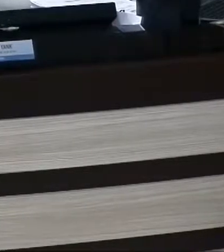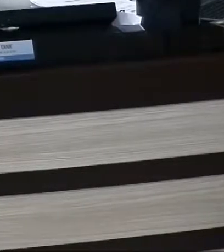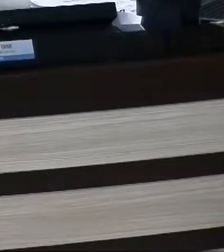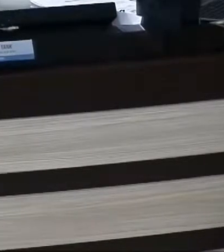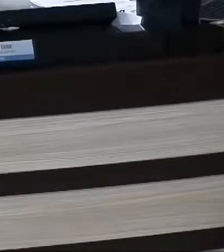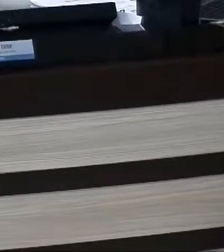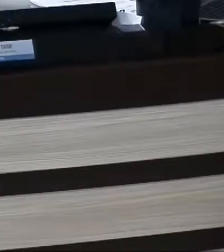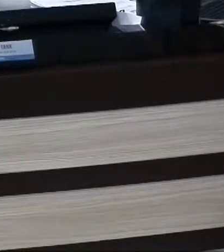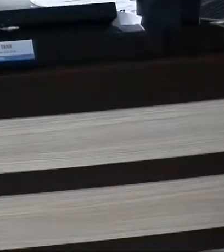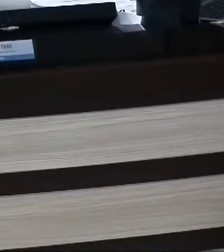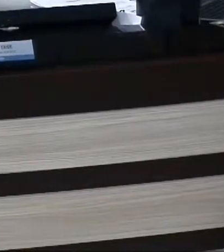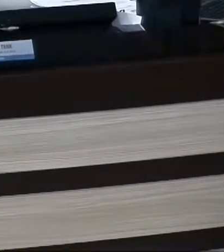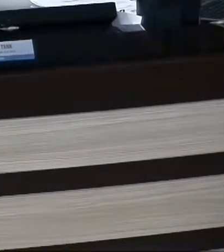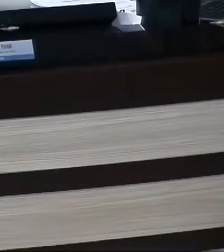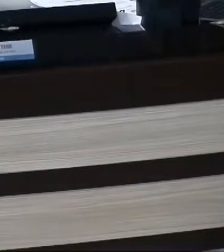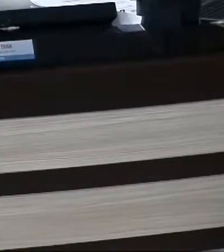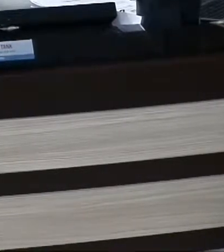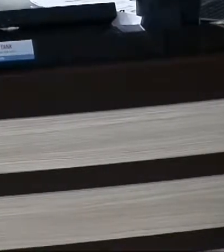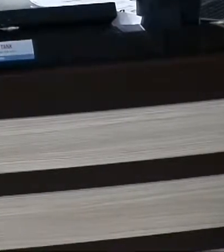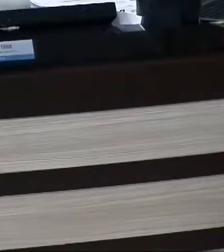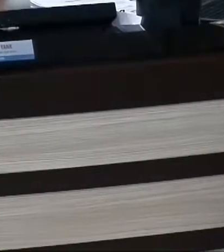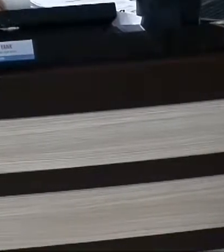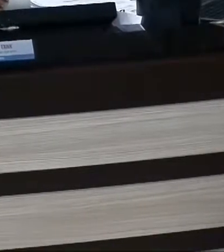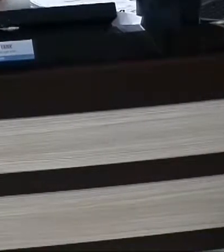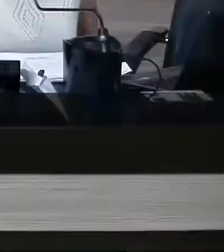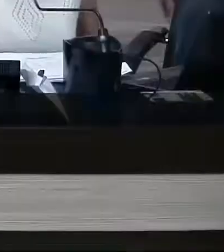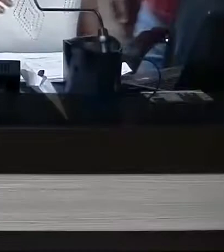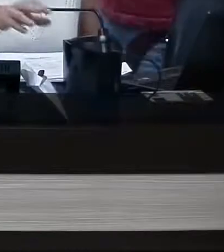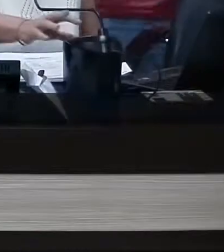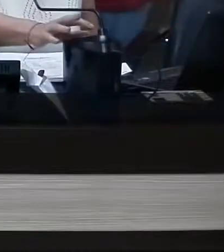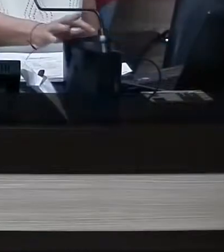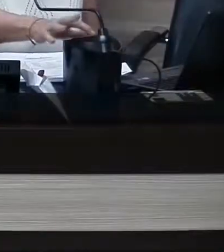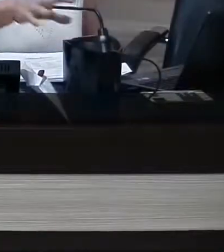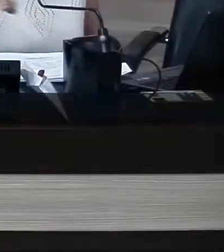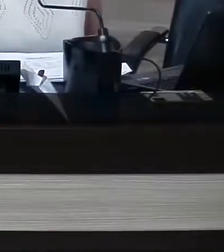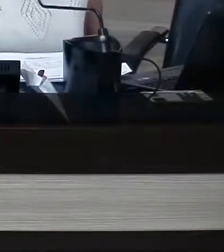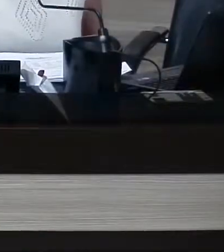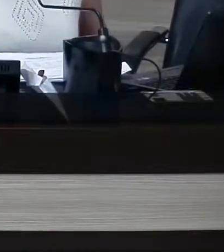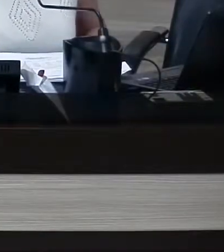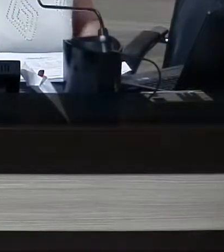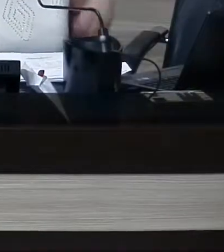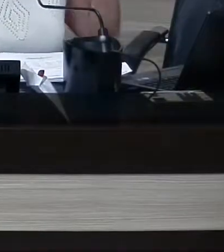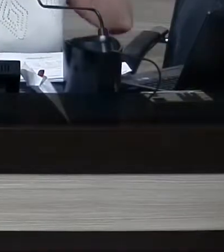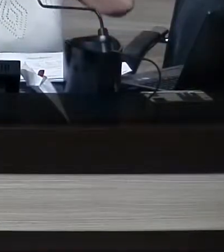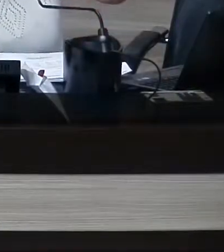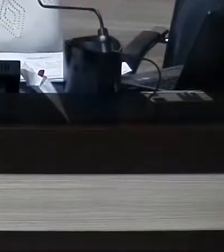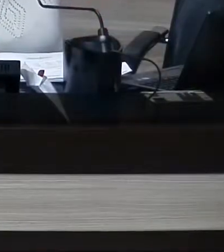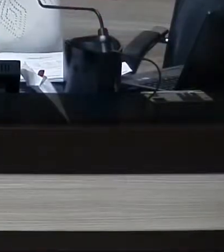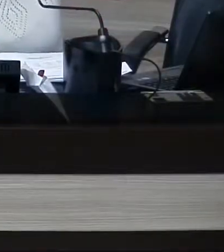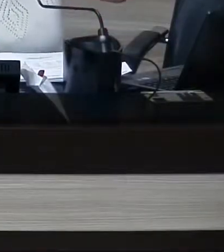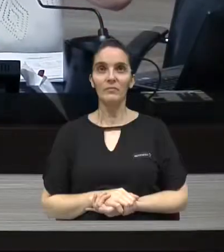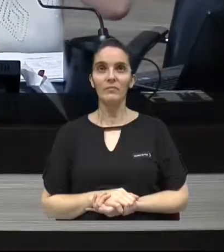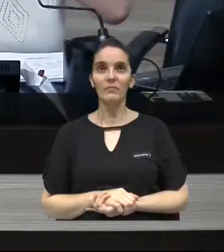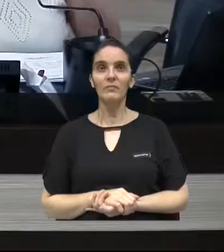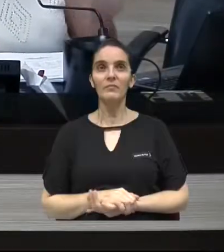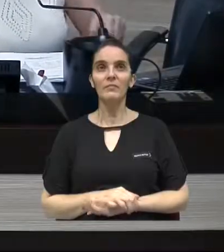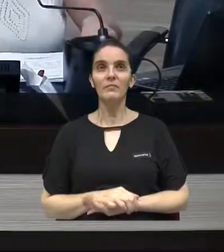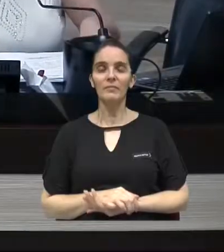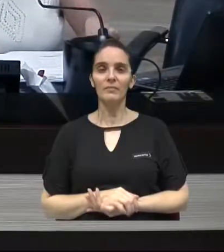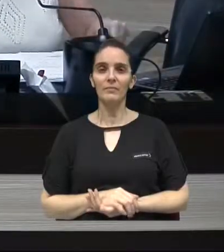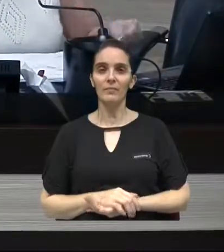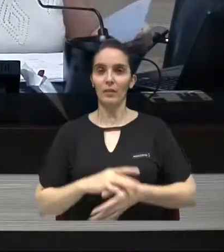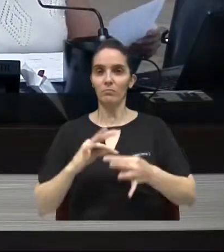sessão. Esta presidência solicita à primeira secretária da mesa, a vereadora Érica Tanque, que proceda à leitura da matéria